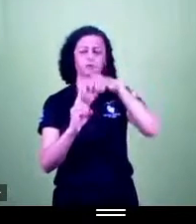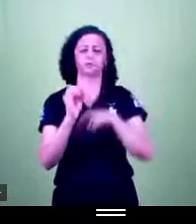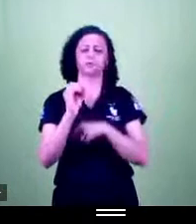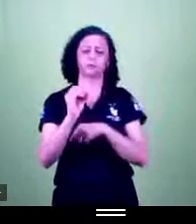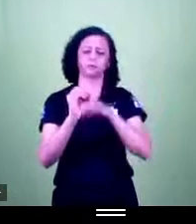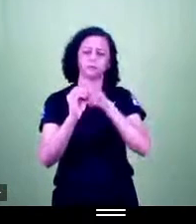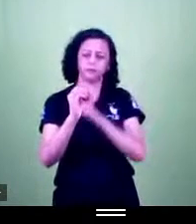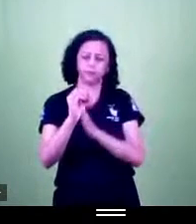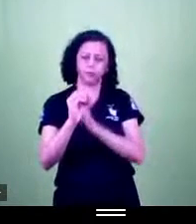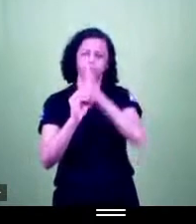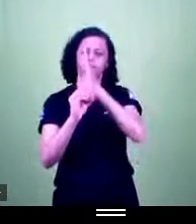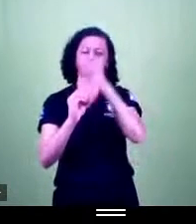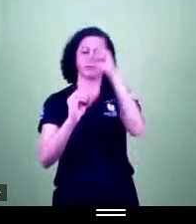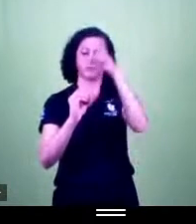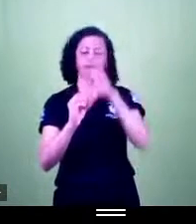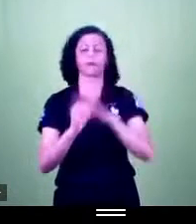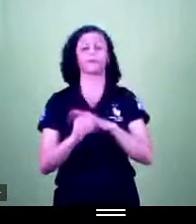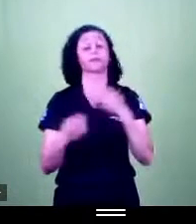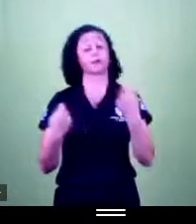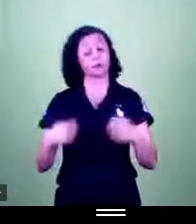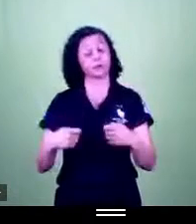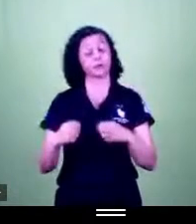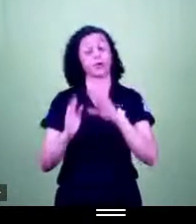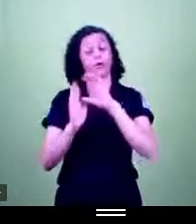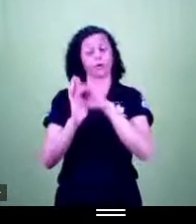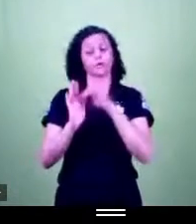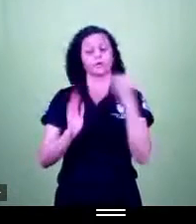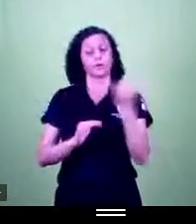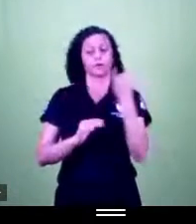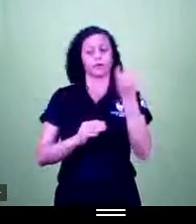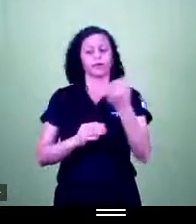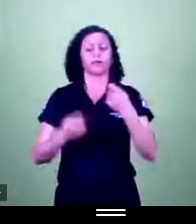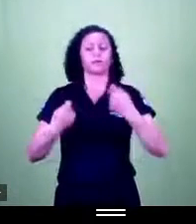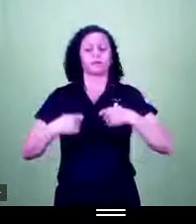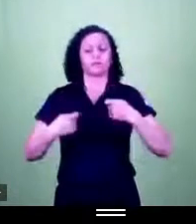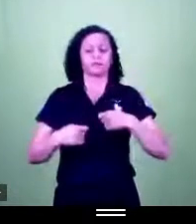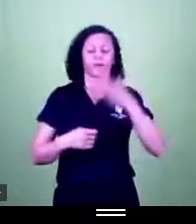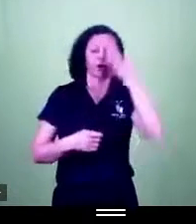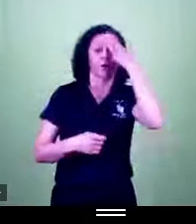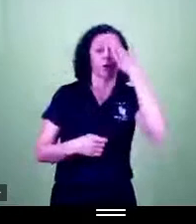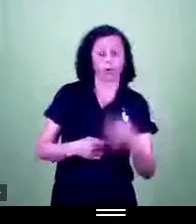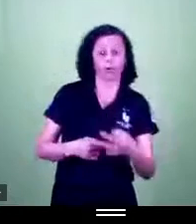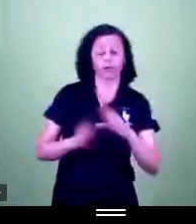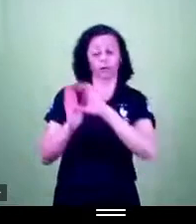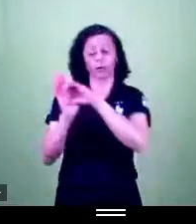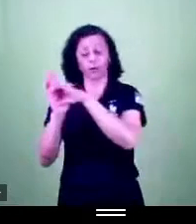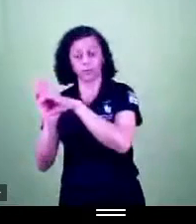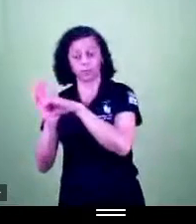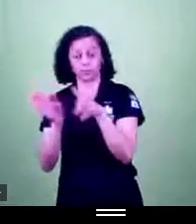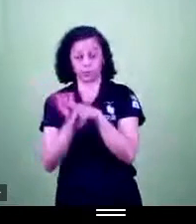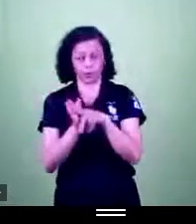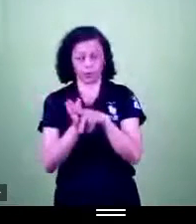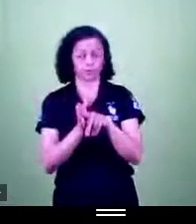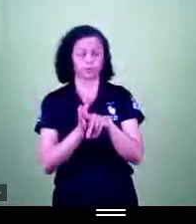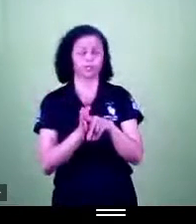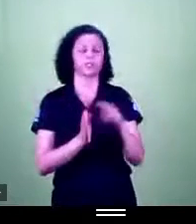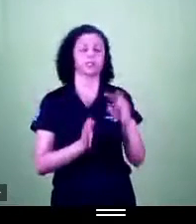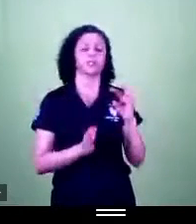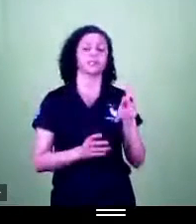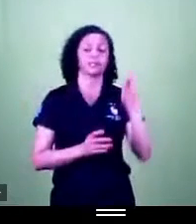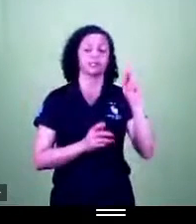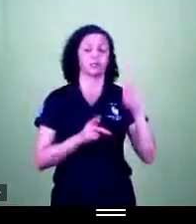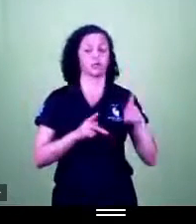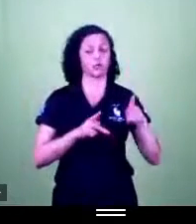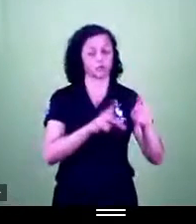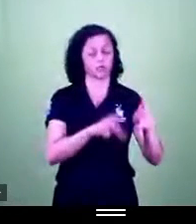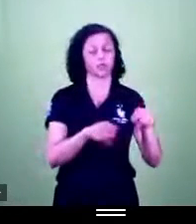gente precisa para entender tanto o conceito de uma fonte de tensão constante, fonte de corrente constante, que são os